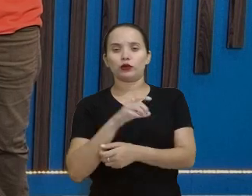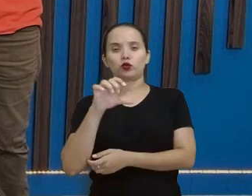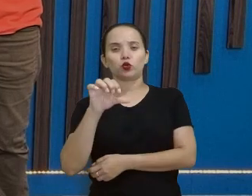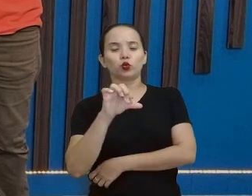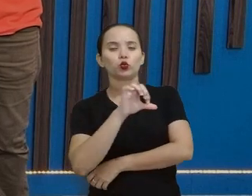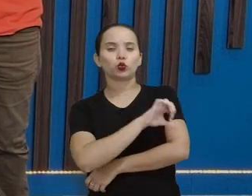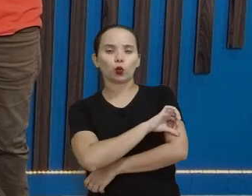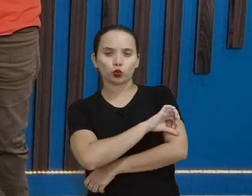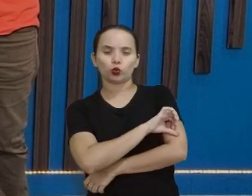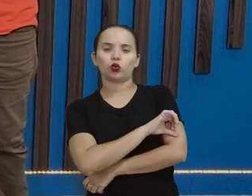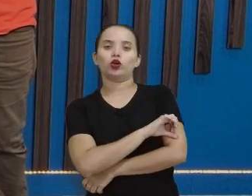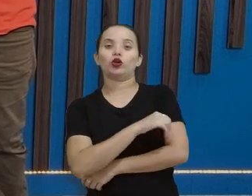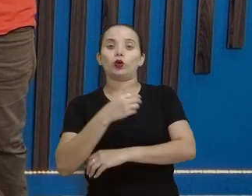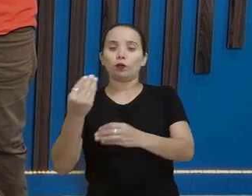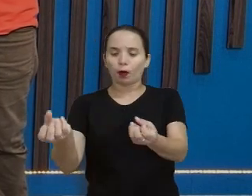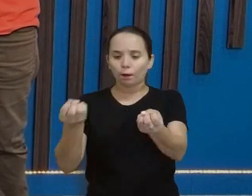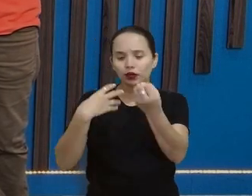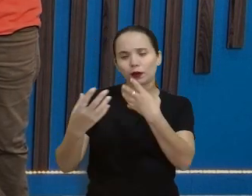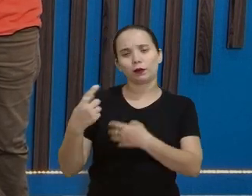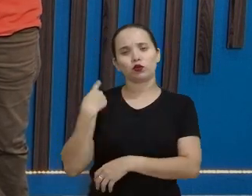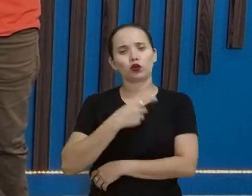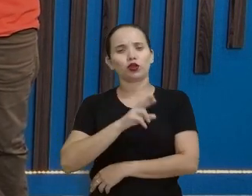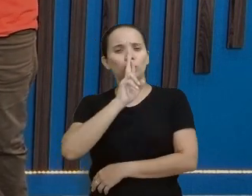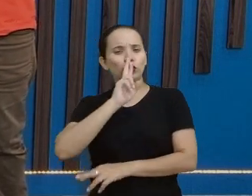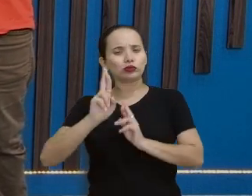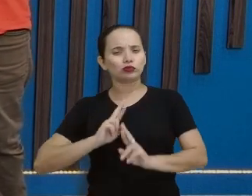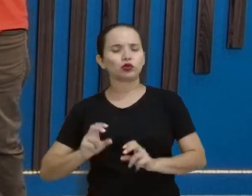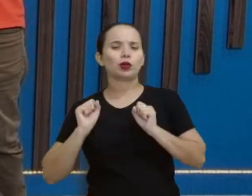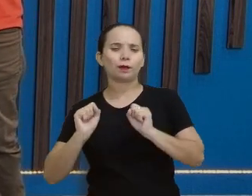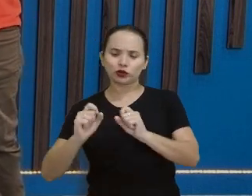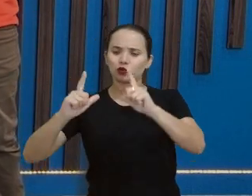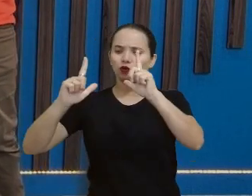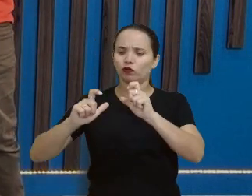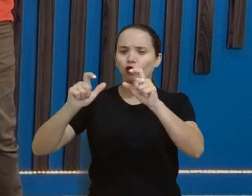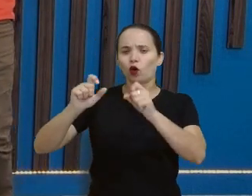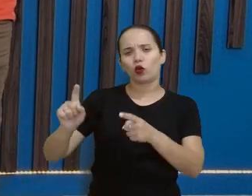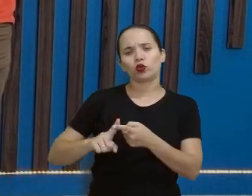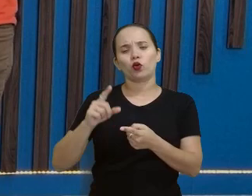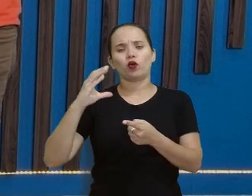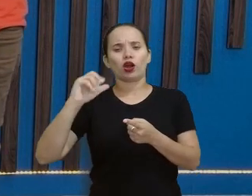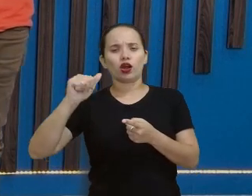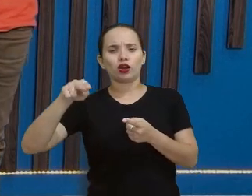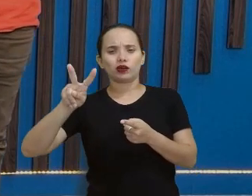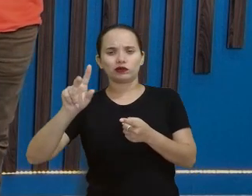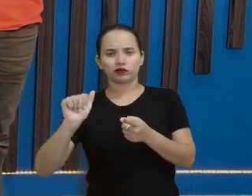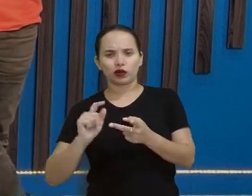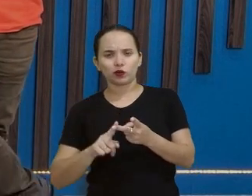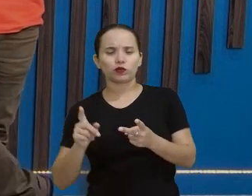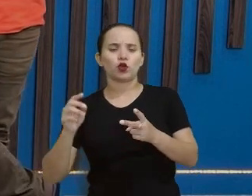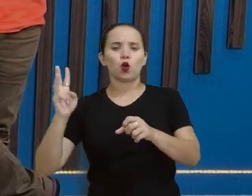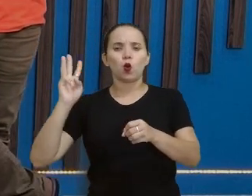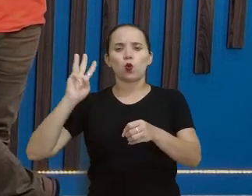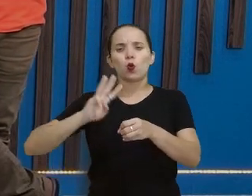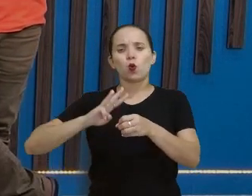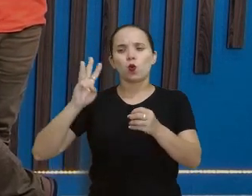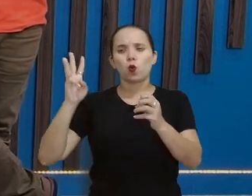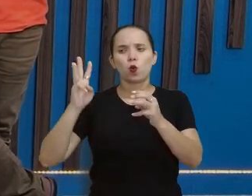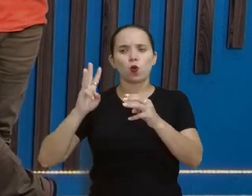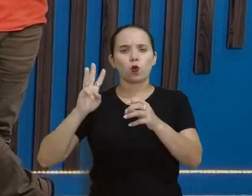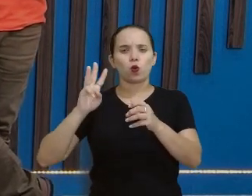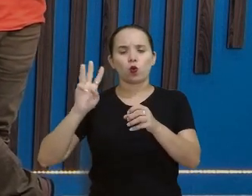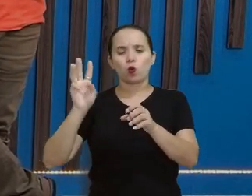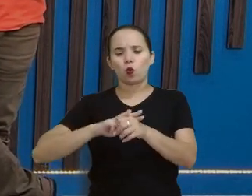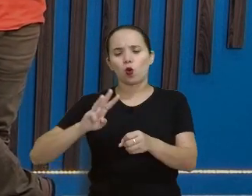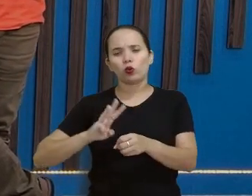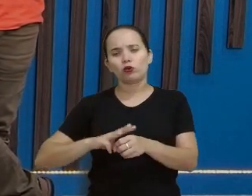gente um resultado, né? Pode ser através de uma foto, pode mandar um Canva, pode mandar um Word, enfim. Se vira, aprende aí, usa a O que